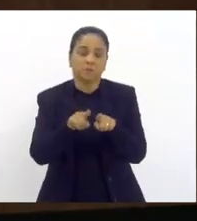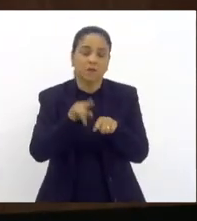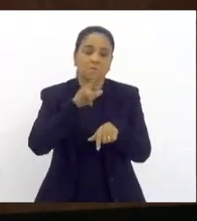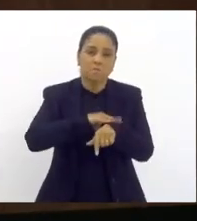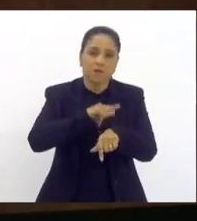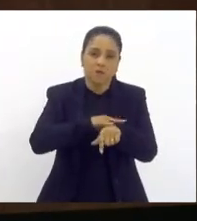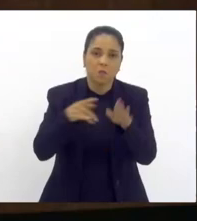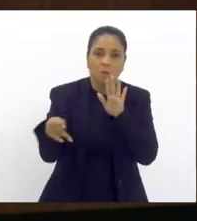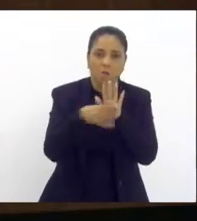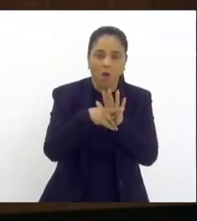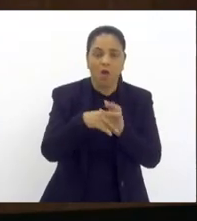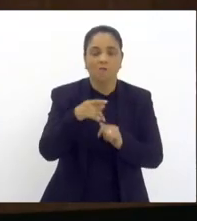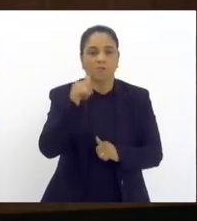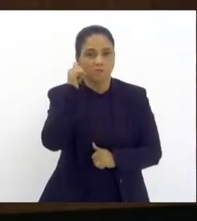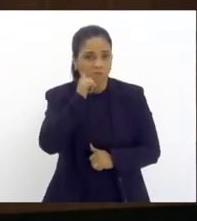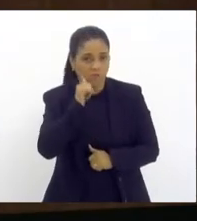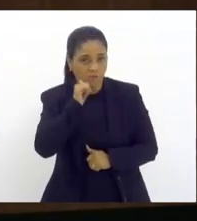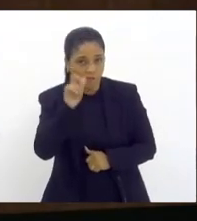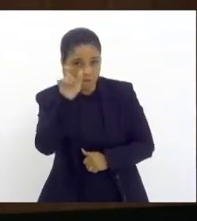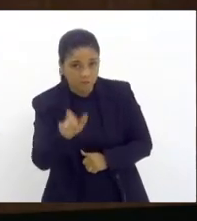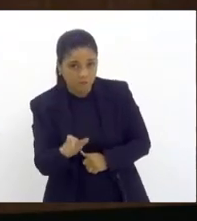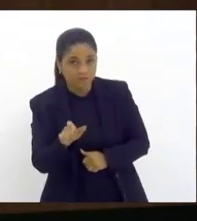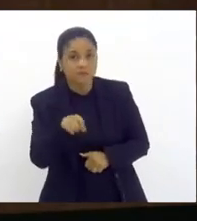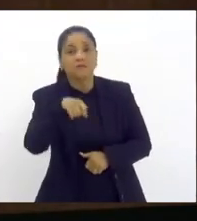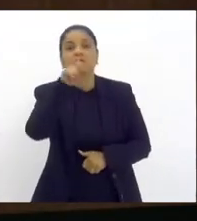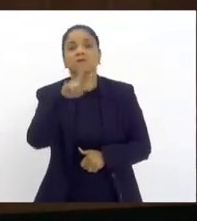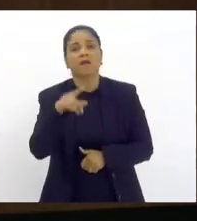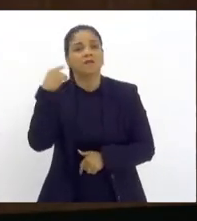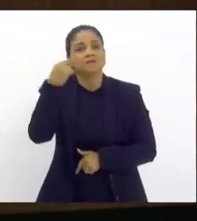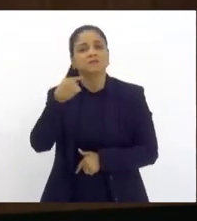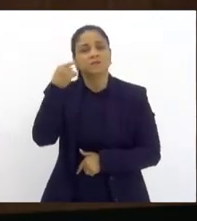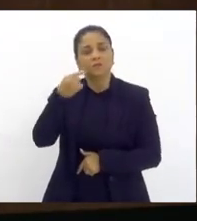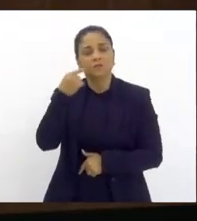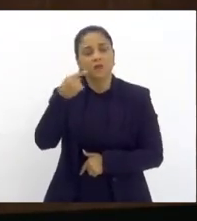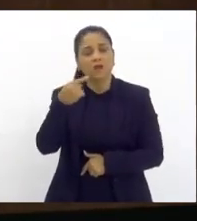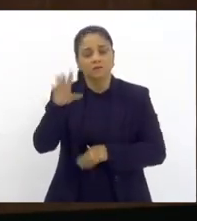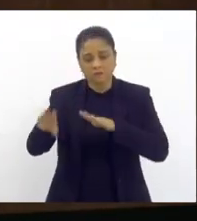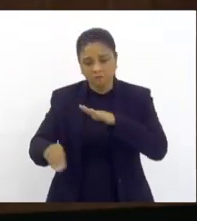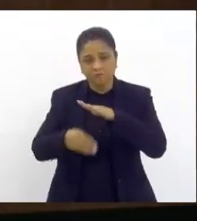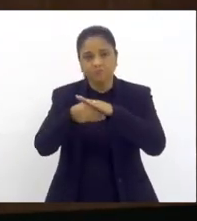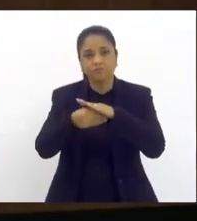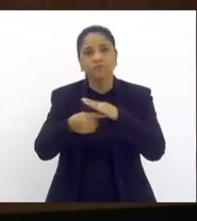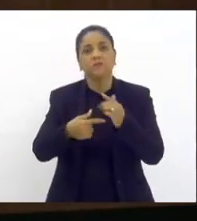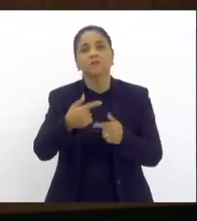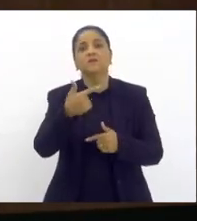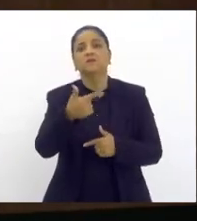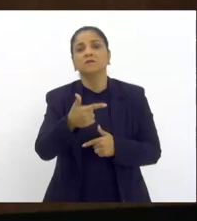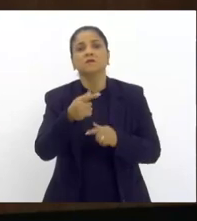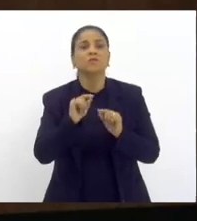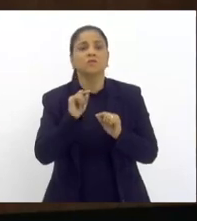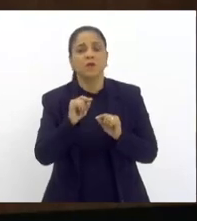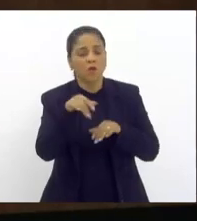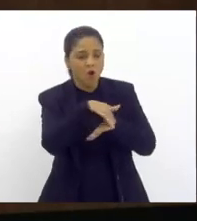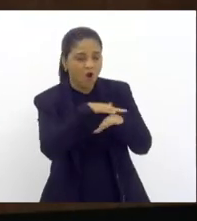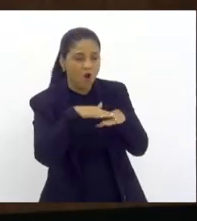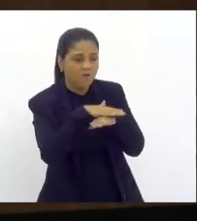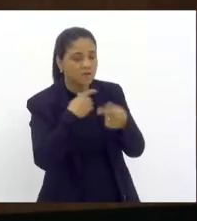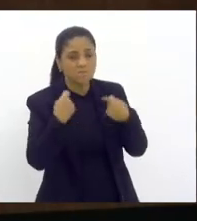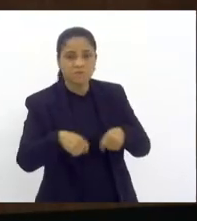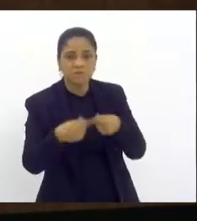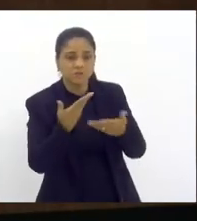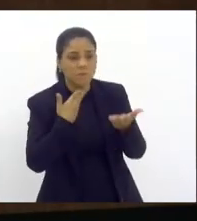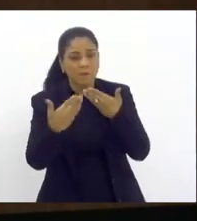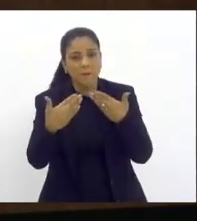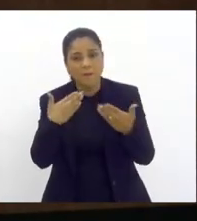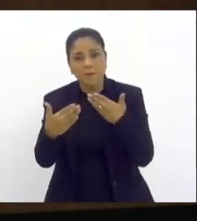mais. Então, eu gostaria de saber qual foi o deputado que apresentou a emenda, porque eu quero conversar com o deputado, porque todas as vezes tem que ir lá.